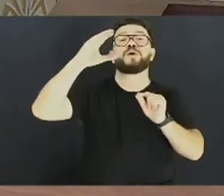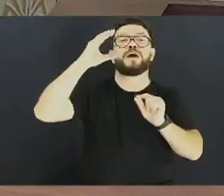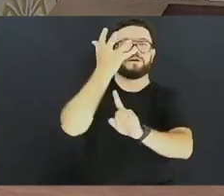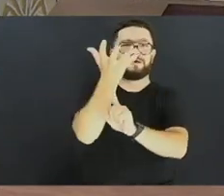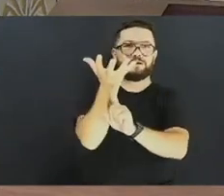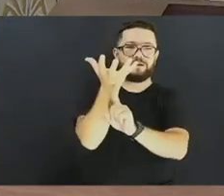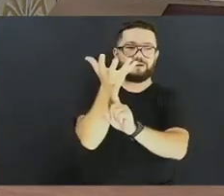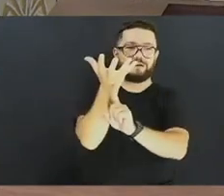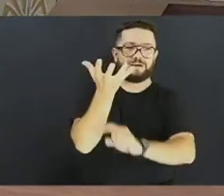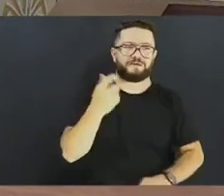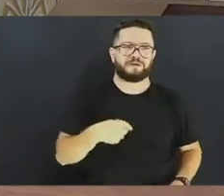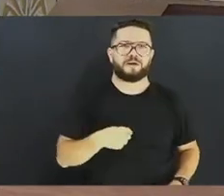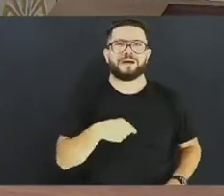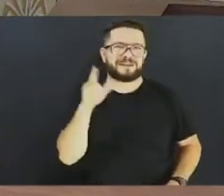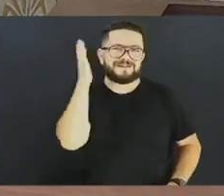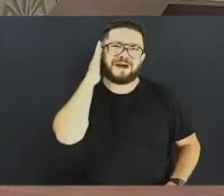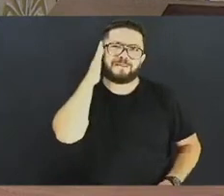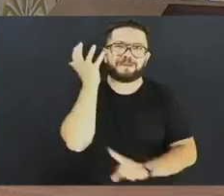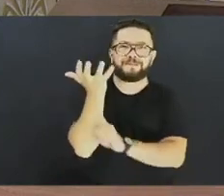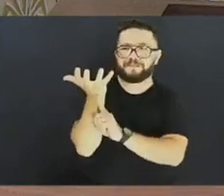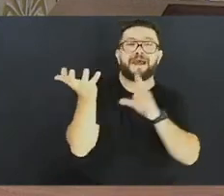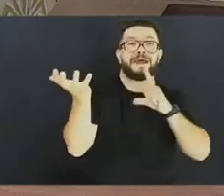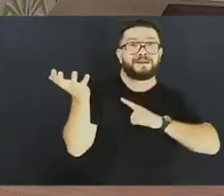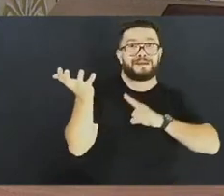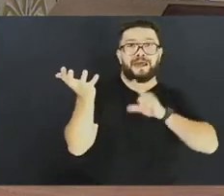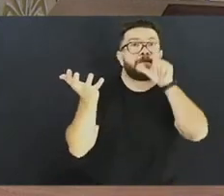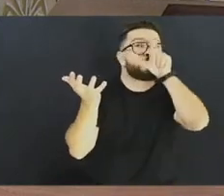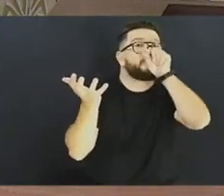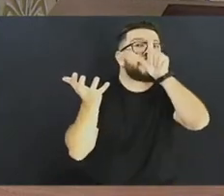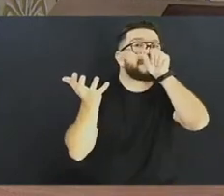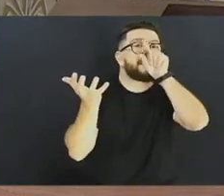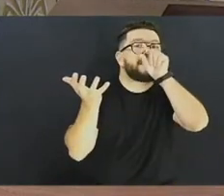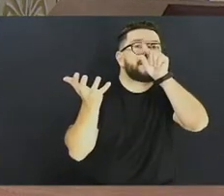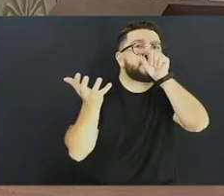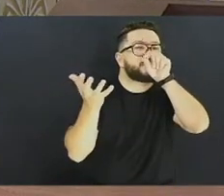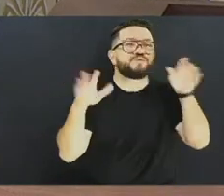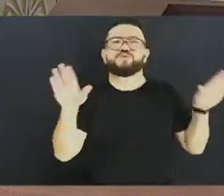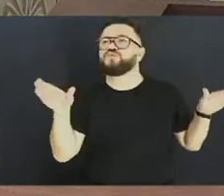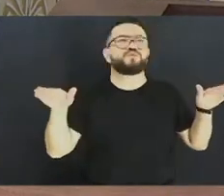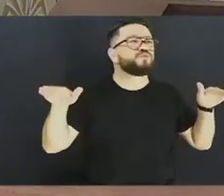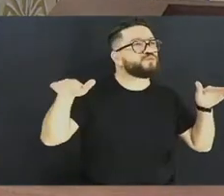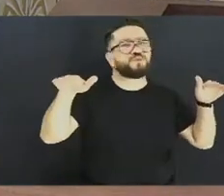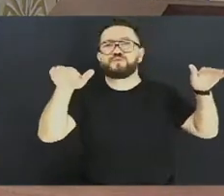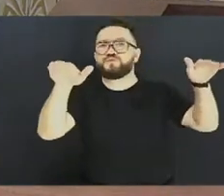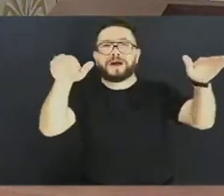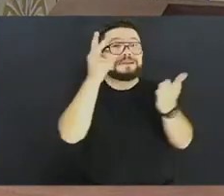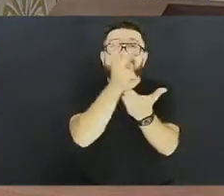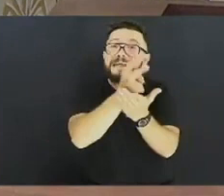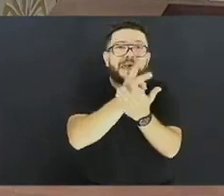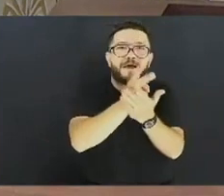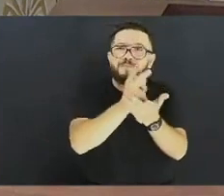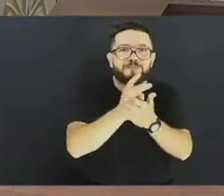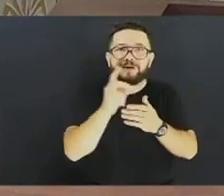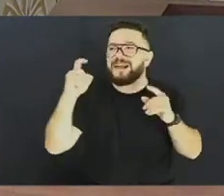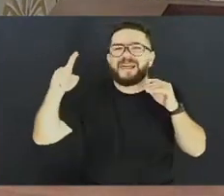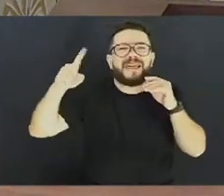esse passarinho, você sabe a biologia dele, o que ele faz? Ele tanto fica nos capinzais ou fica comendo os bichinhos na